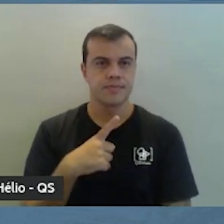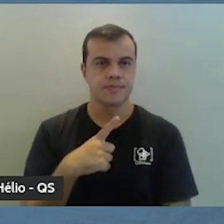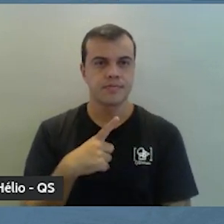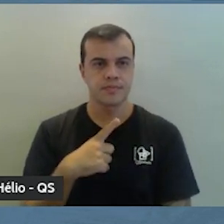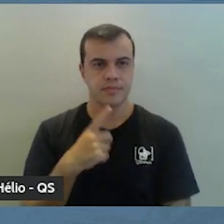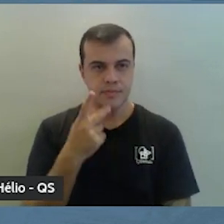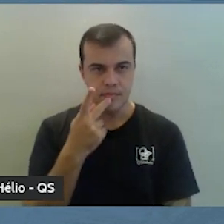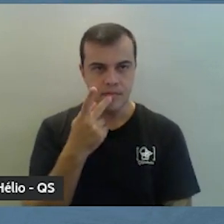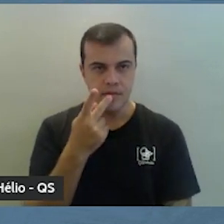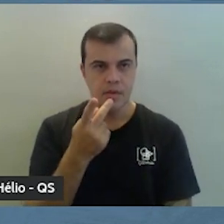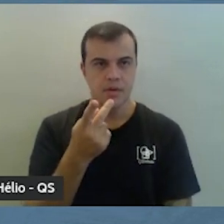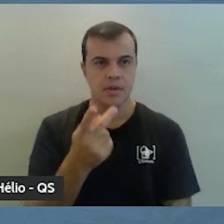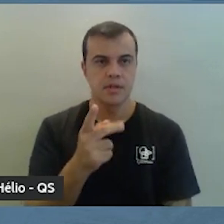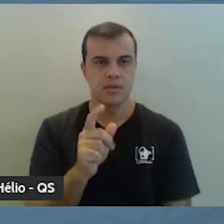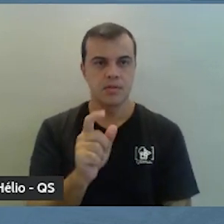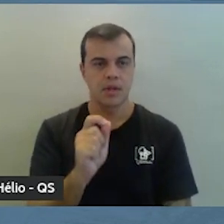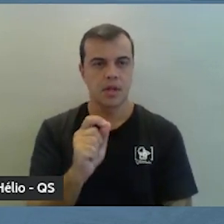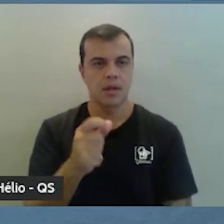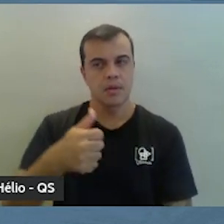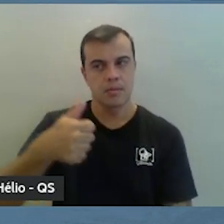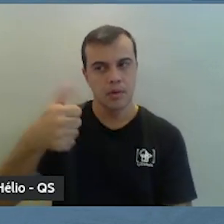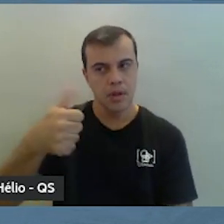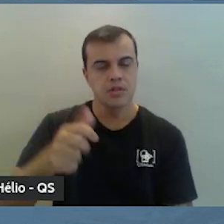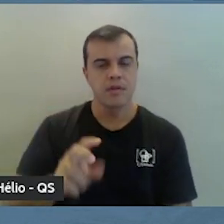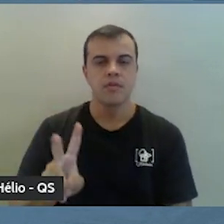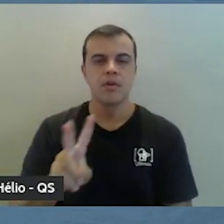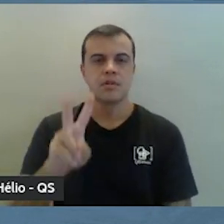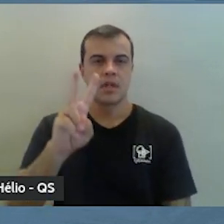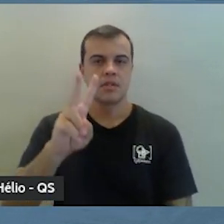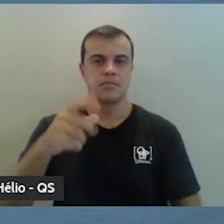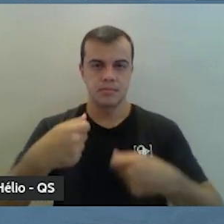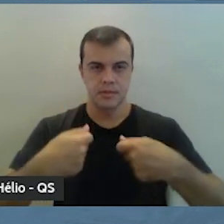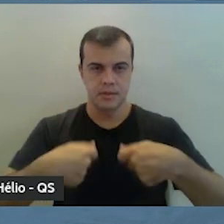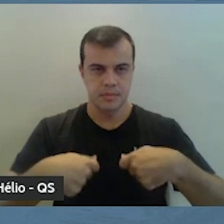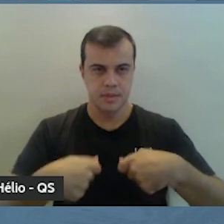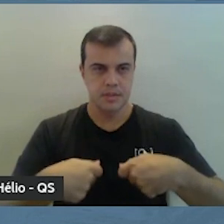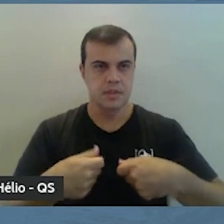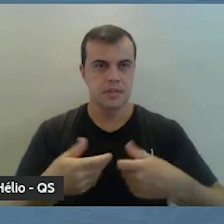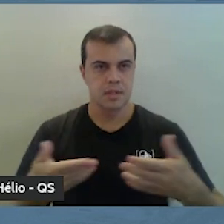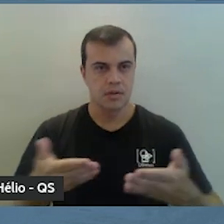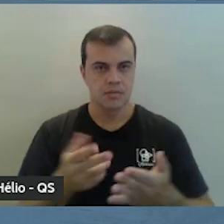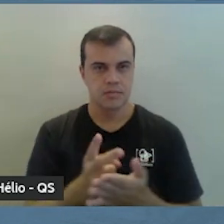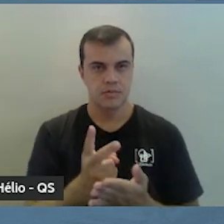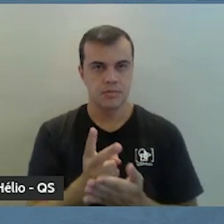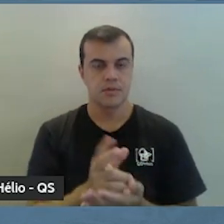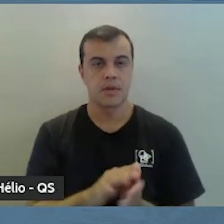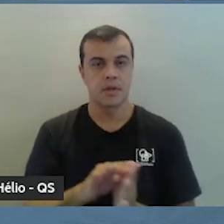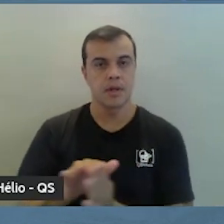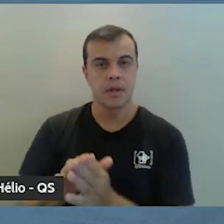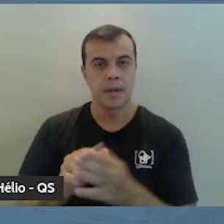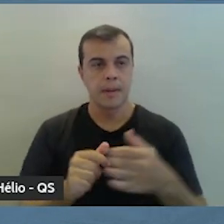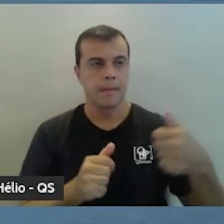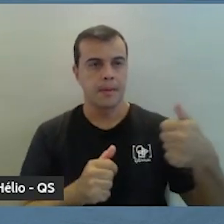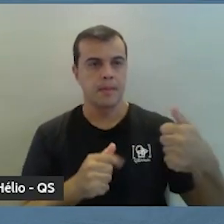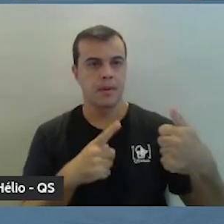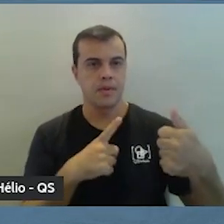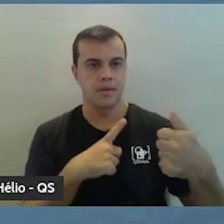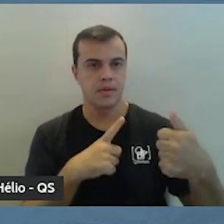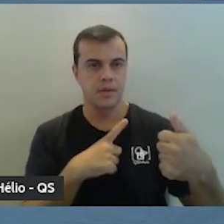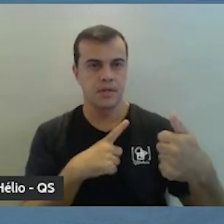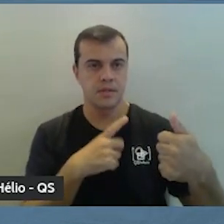finalmente tem ganhado o destaque e a valorização que merece. Então, vamos seguir. Primeiro, dar